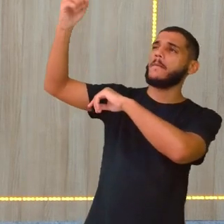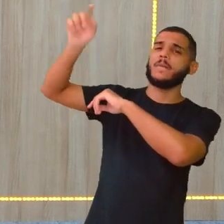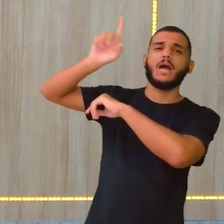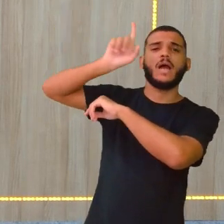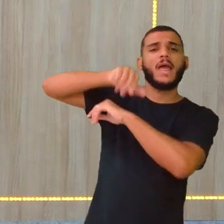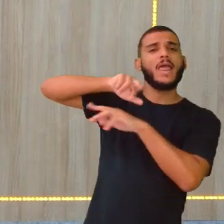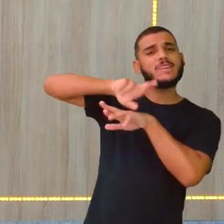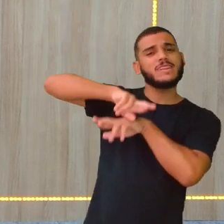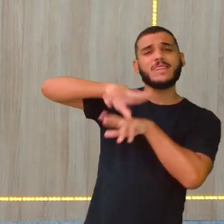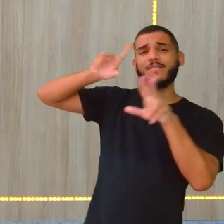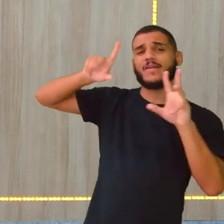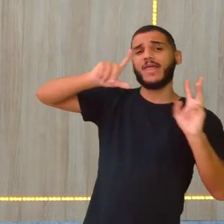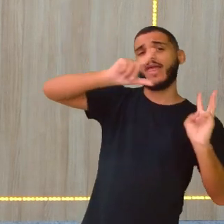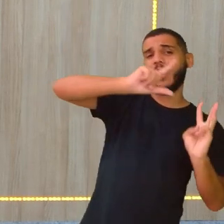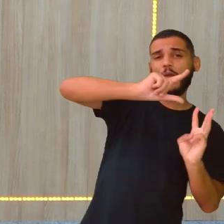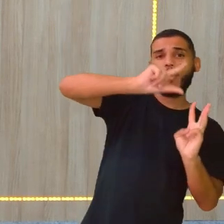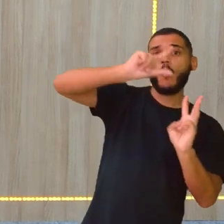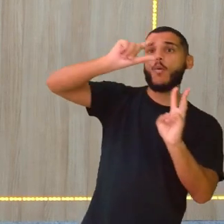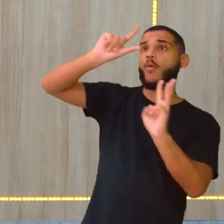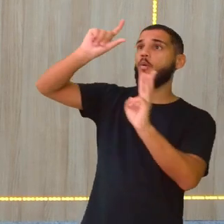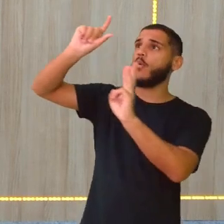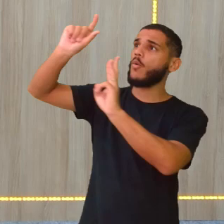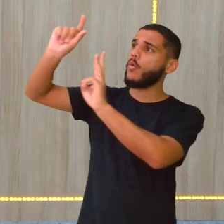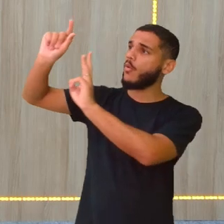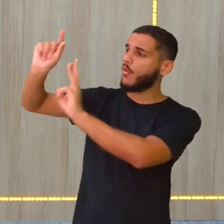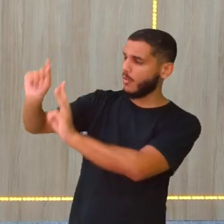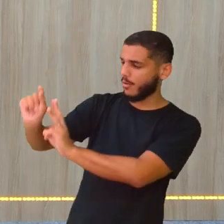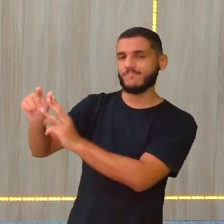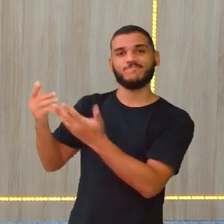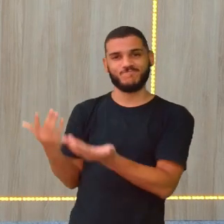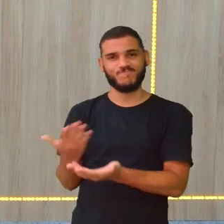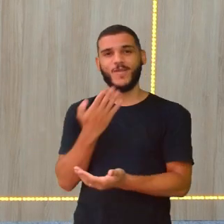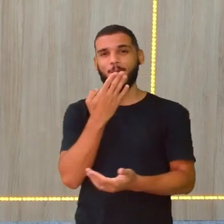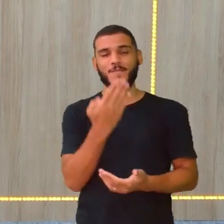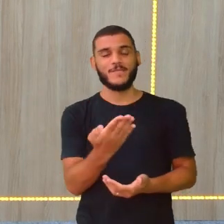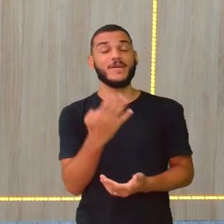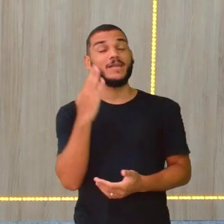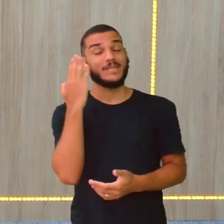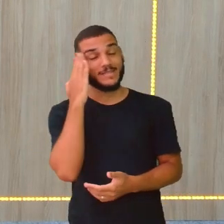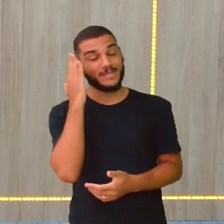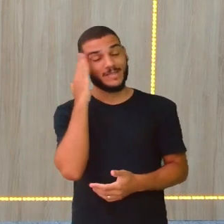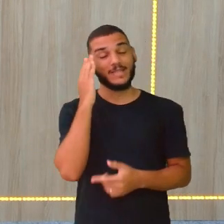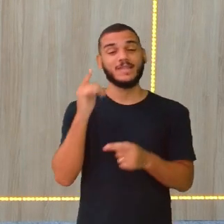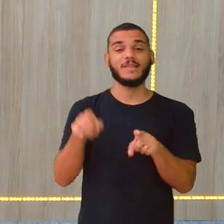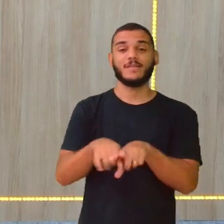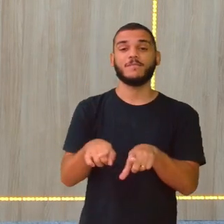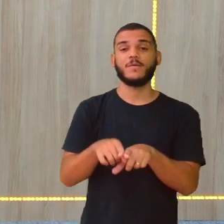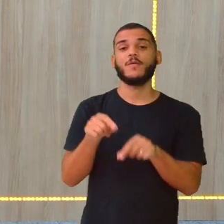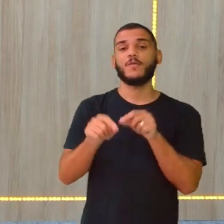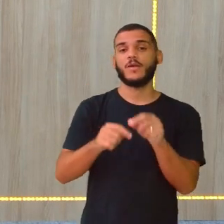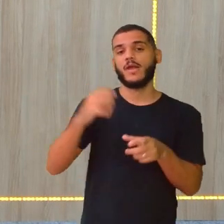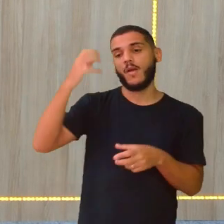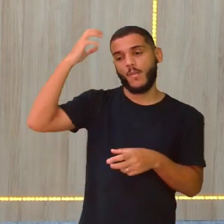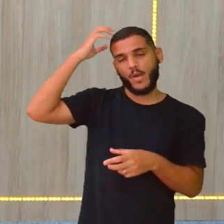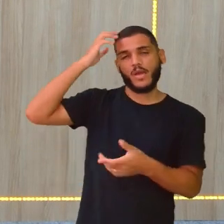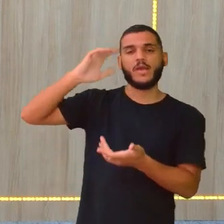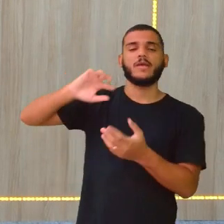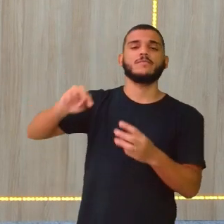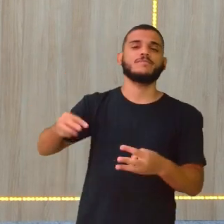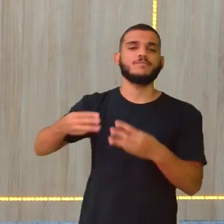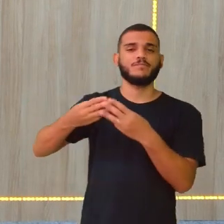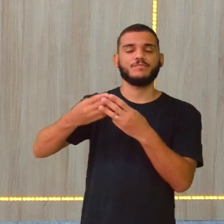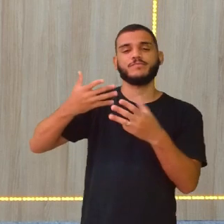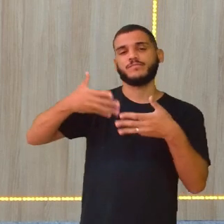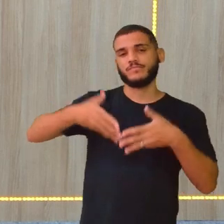diferente, não é? Eles entendem que o rei dos judeus iria nascer, eles queriam visitá-los e